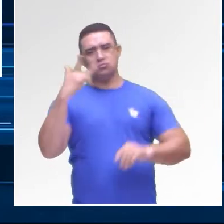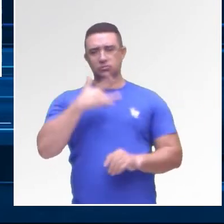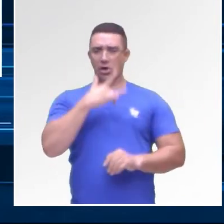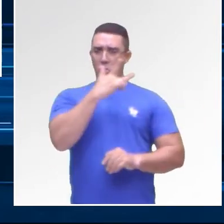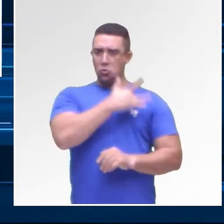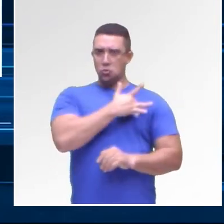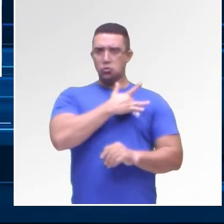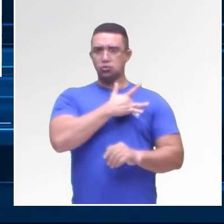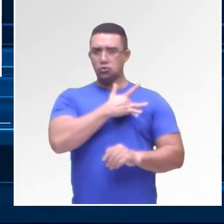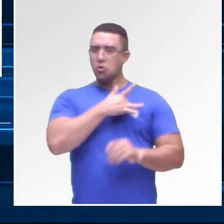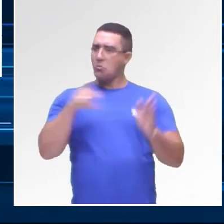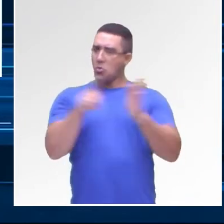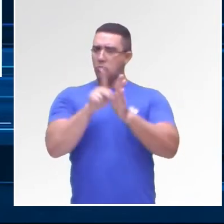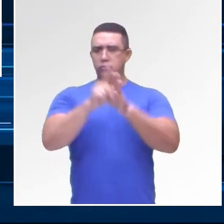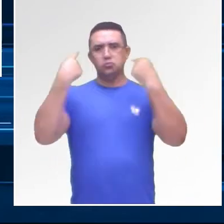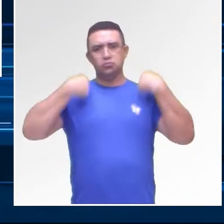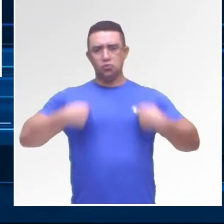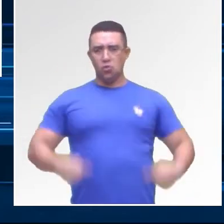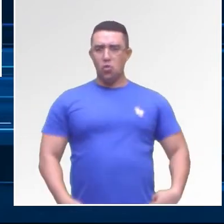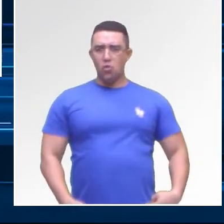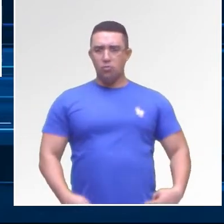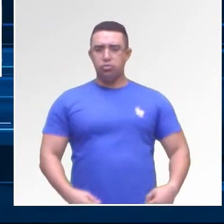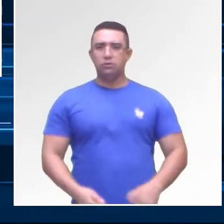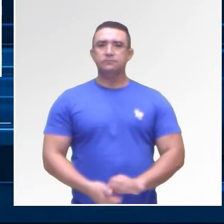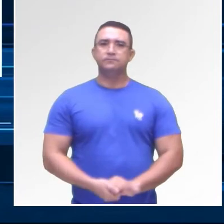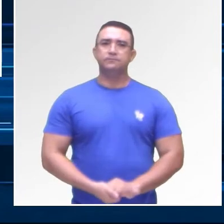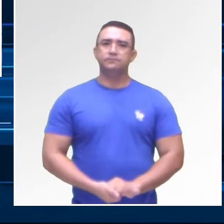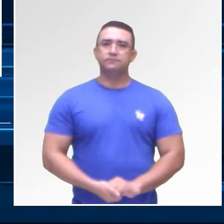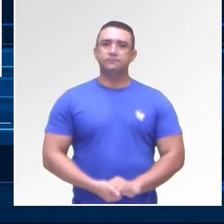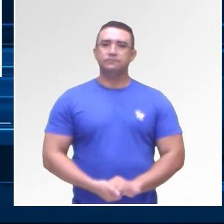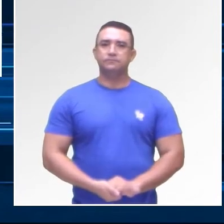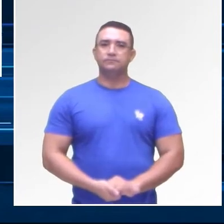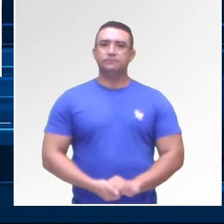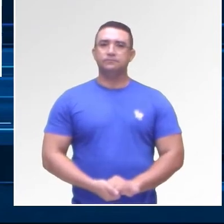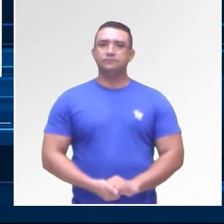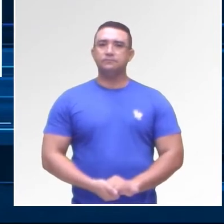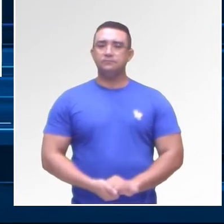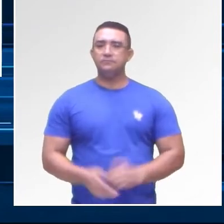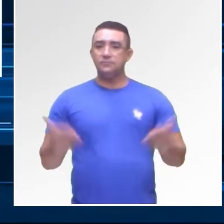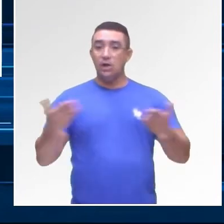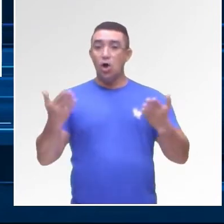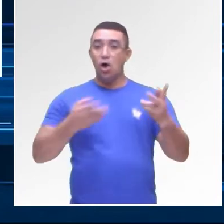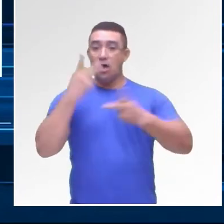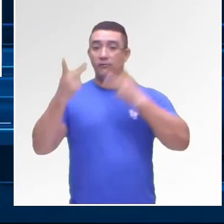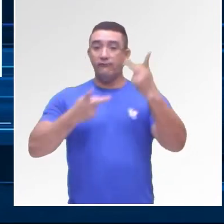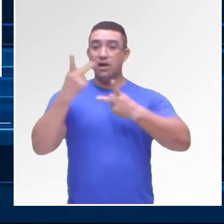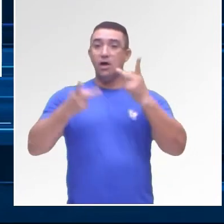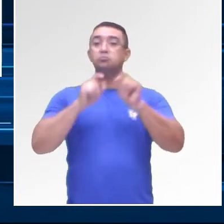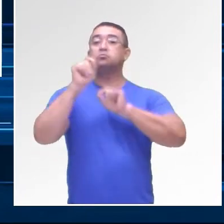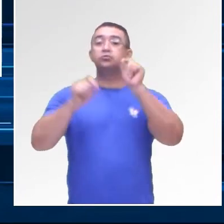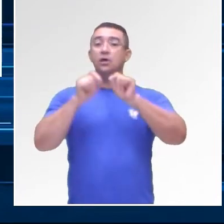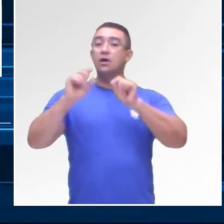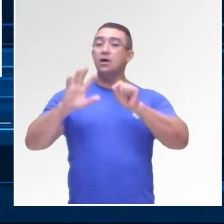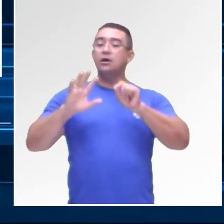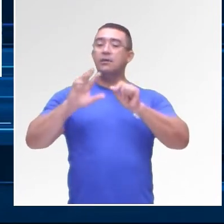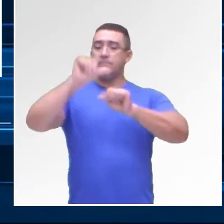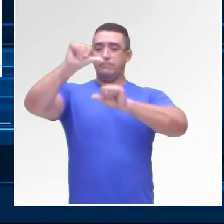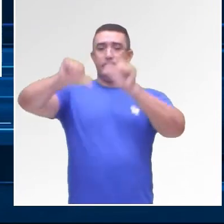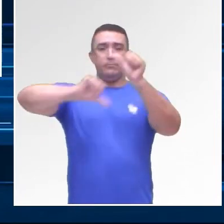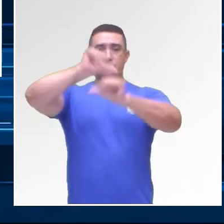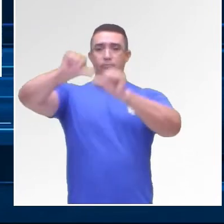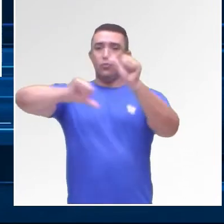para o nosso corpo. E agora, nós vamos falar sobre as mudanças no corpo com a falta